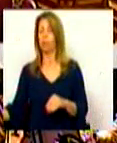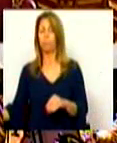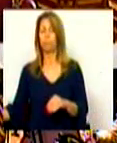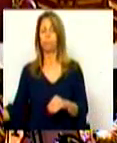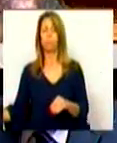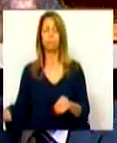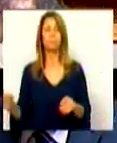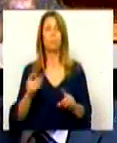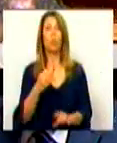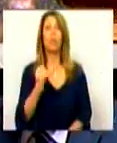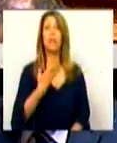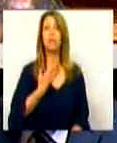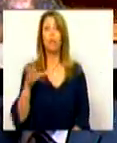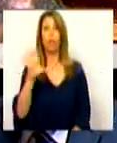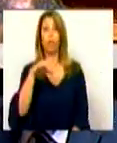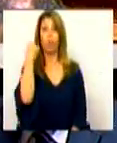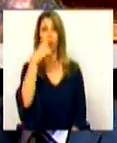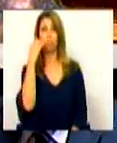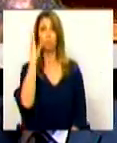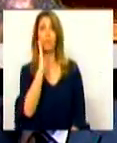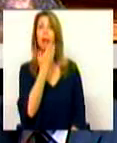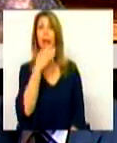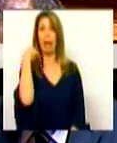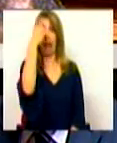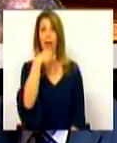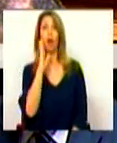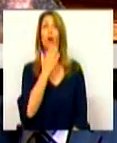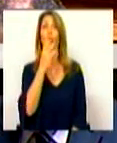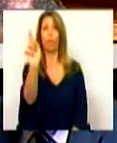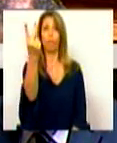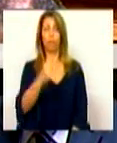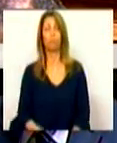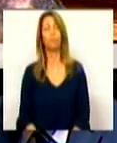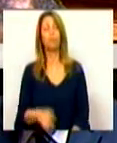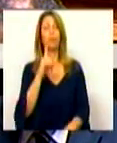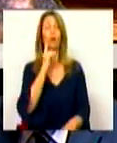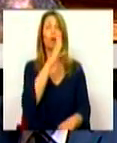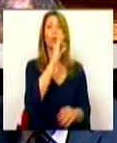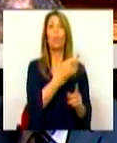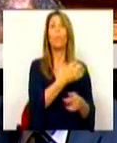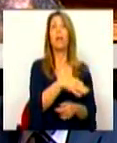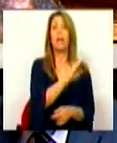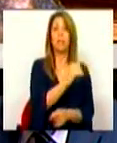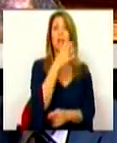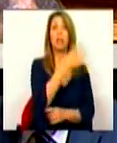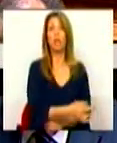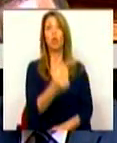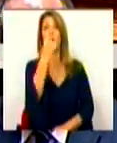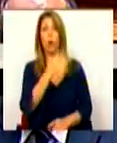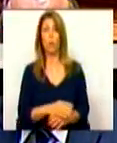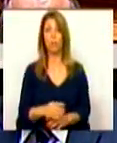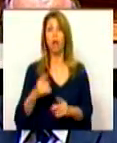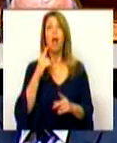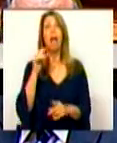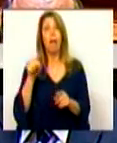PSD é o modo duas caras. A direção do PSD diz uma coisa, os deputados aqui dizem outra.